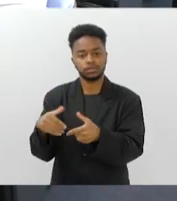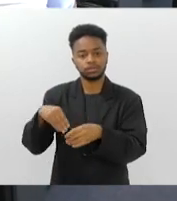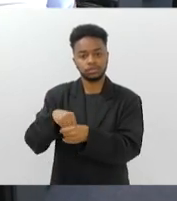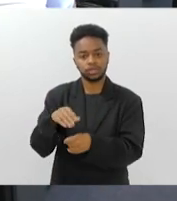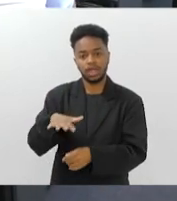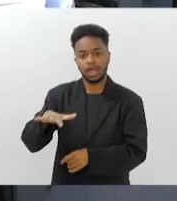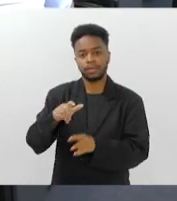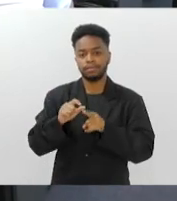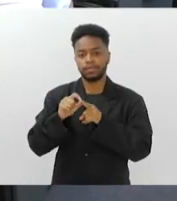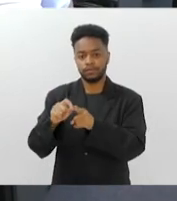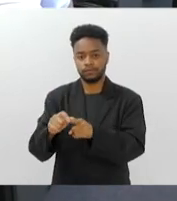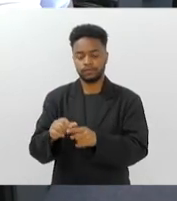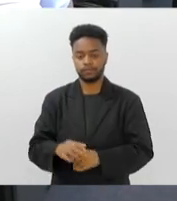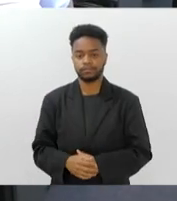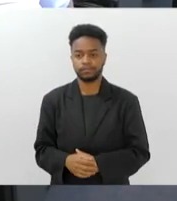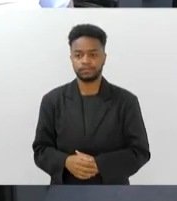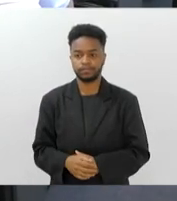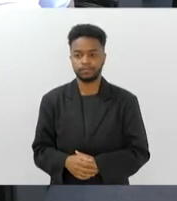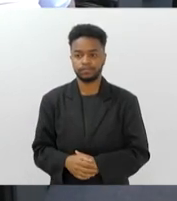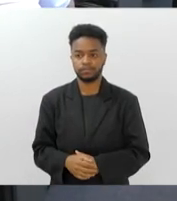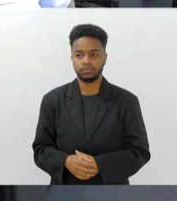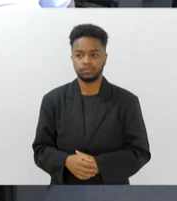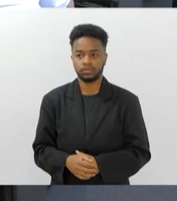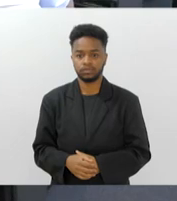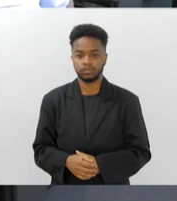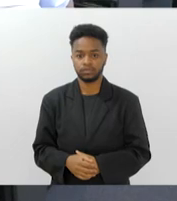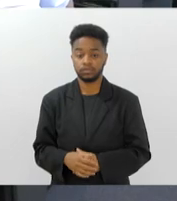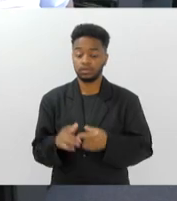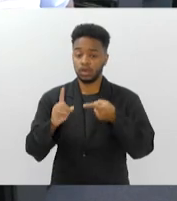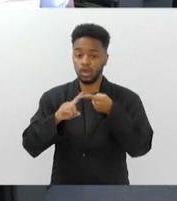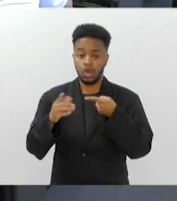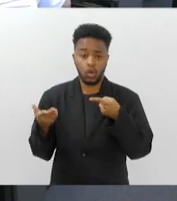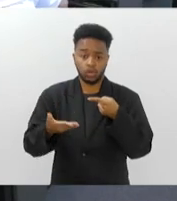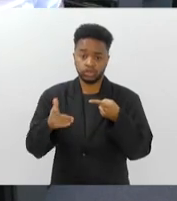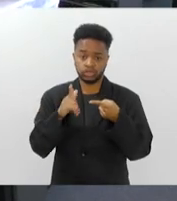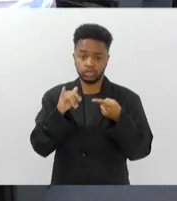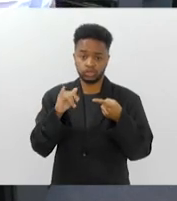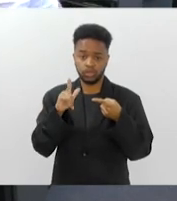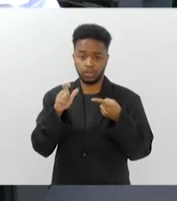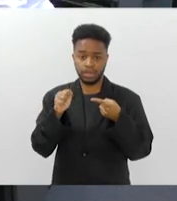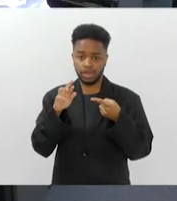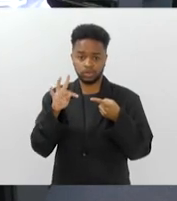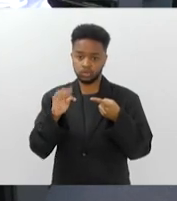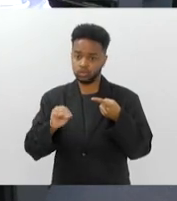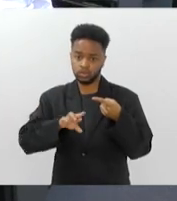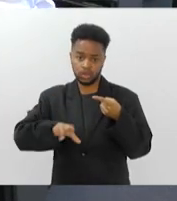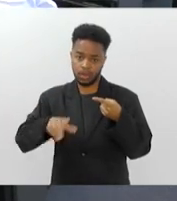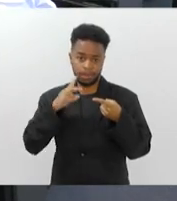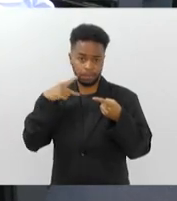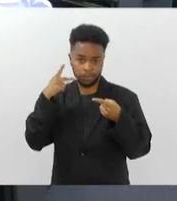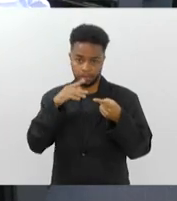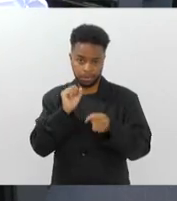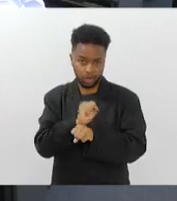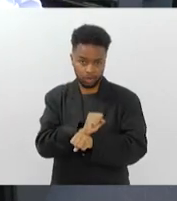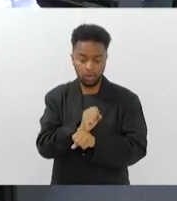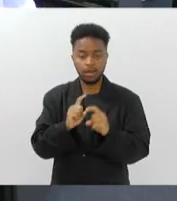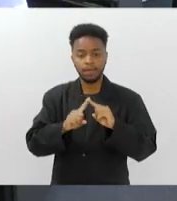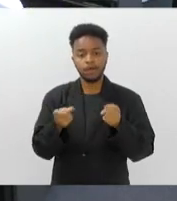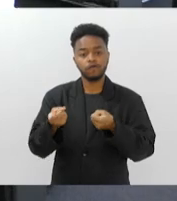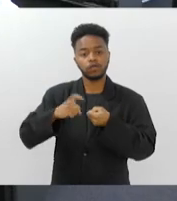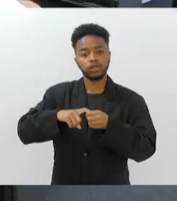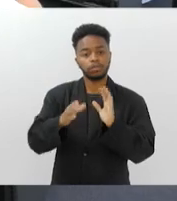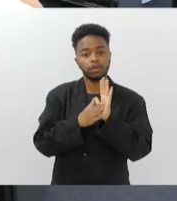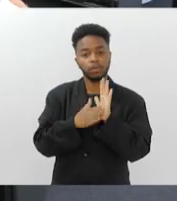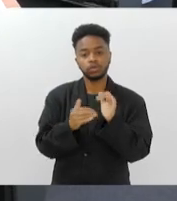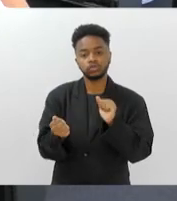F periferias eh o o Gilberto hoje não não está mais no Parlamento nós retomamos essa proposta com a